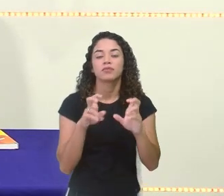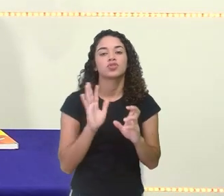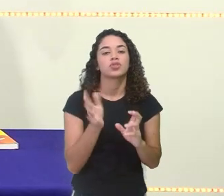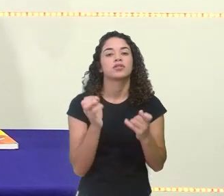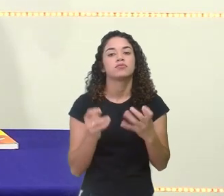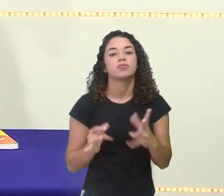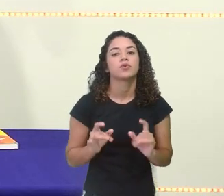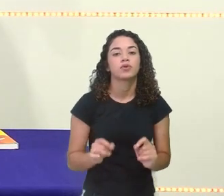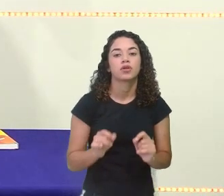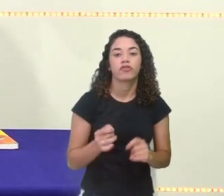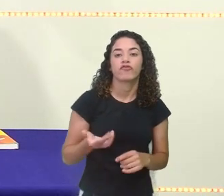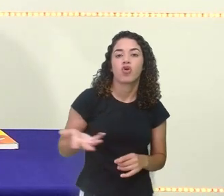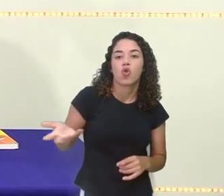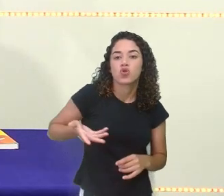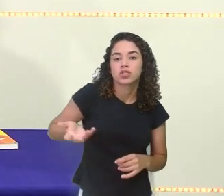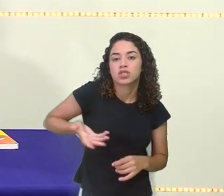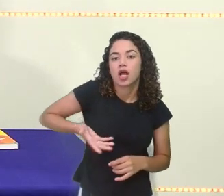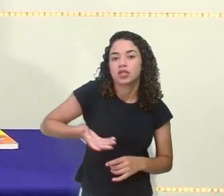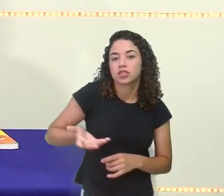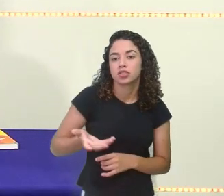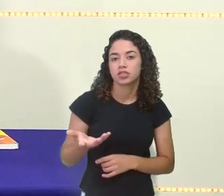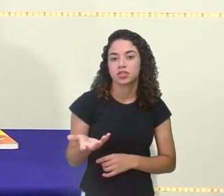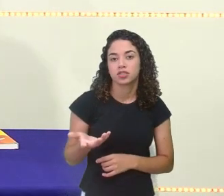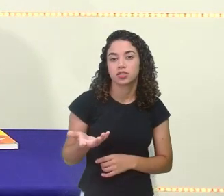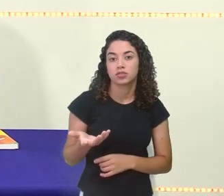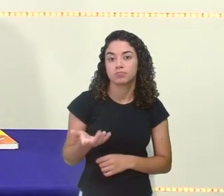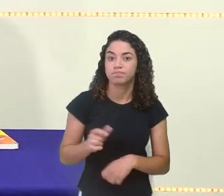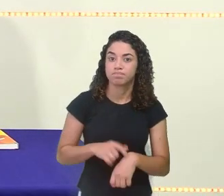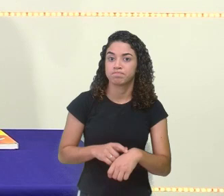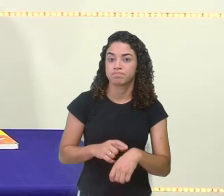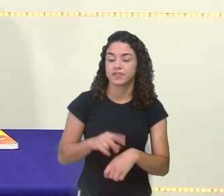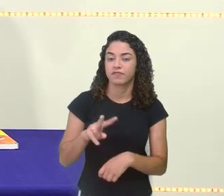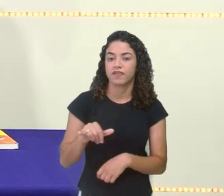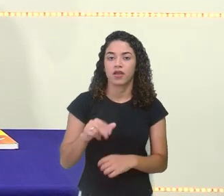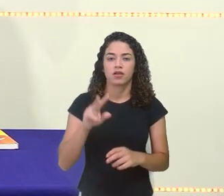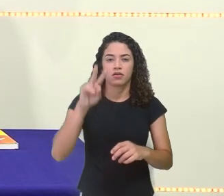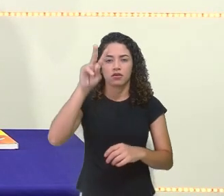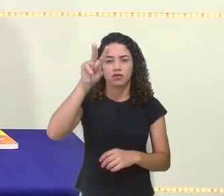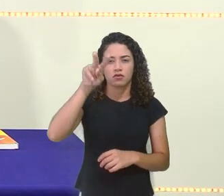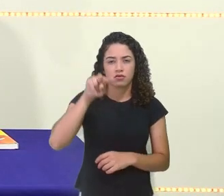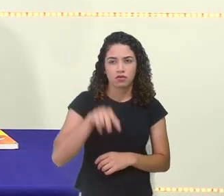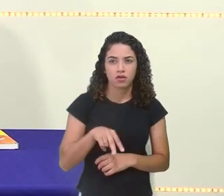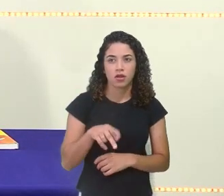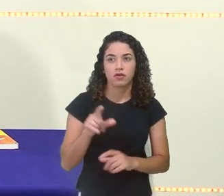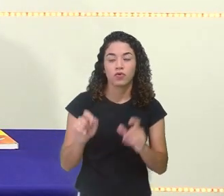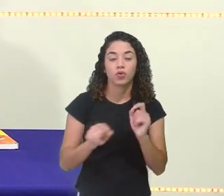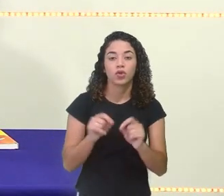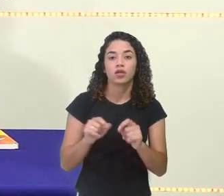aí para mim, velocidade, tá? Então, na hora que eu vou ler ele, eu vou ler assim, ó.